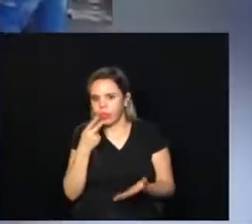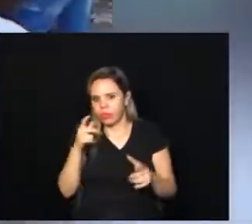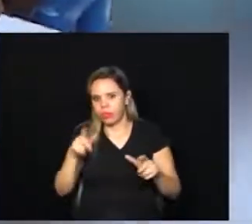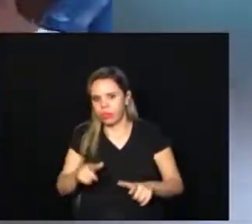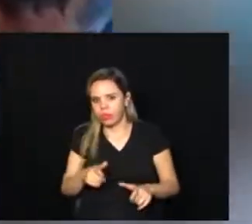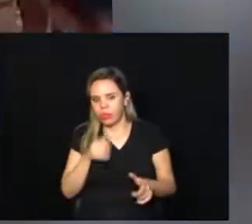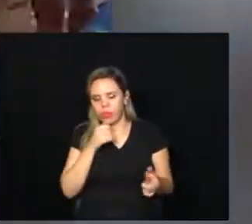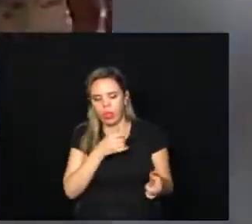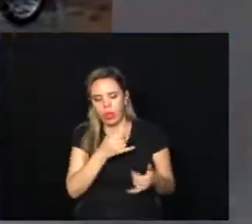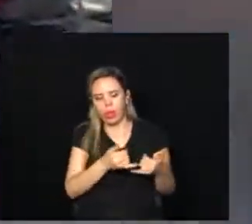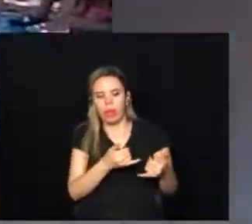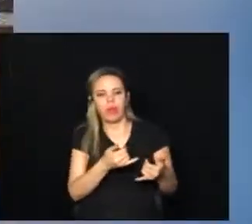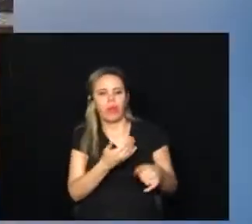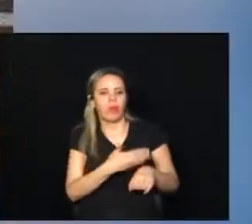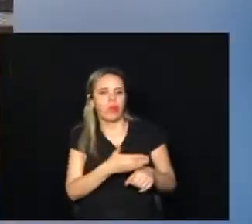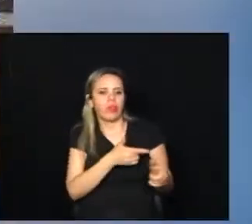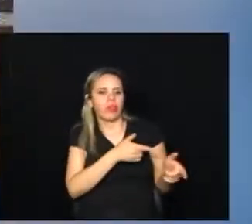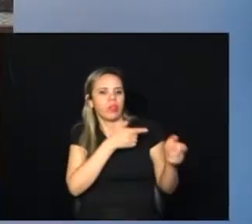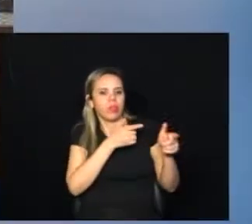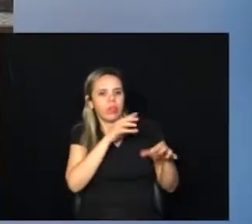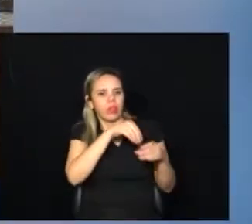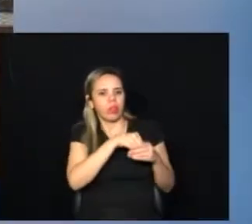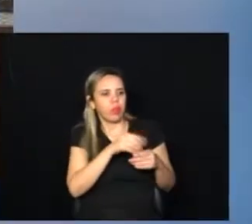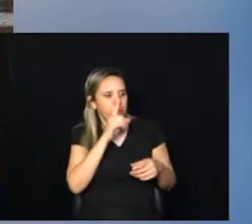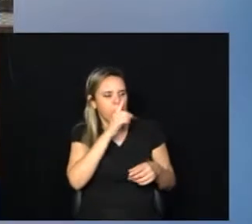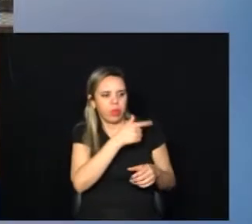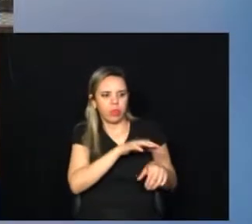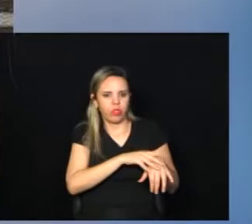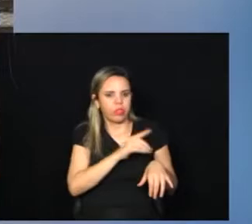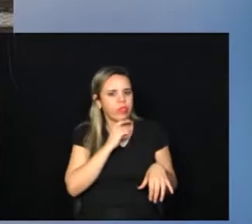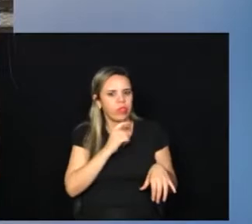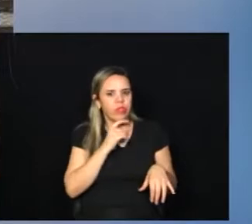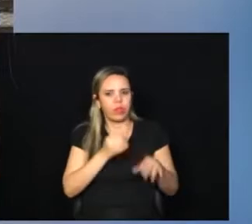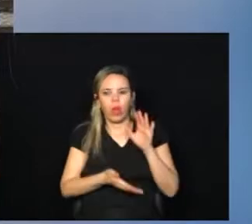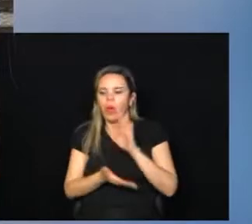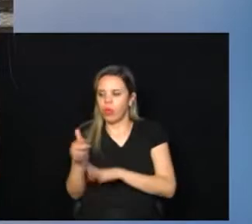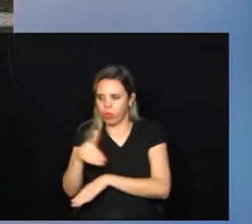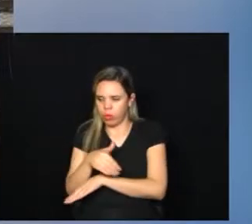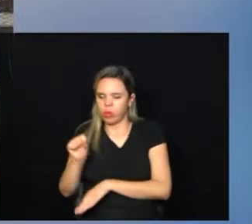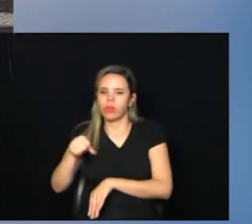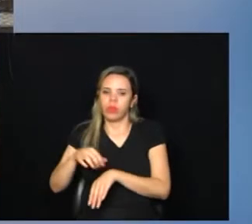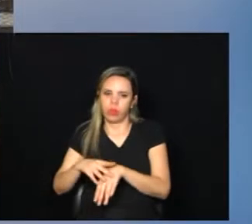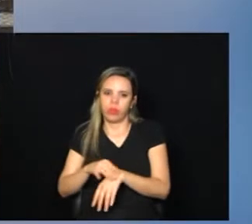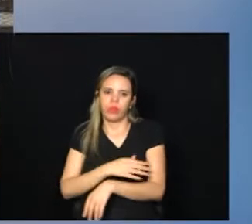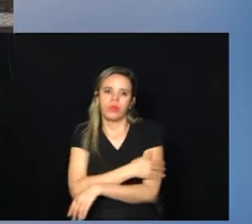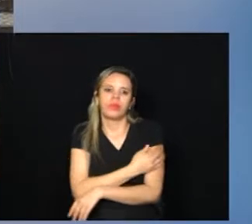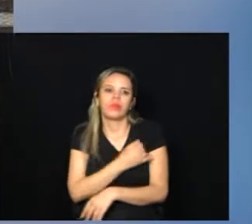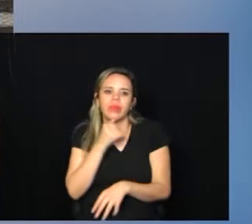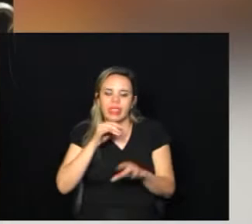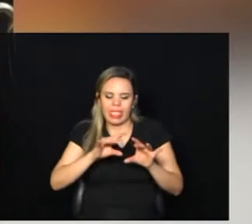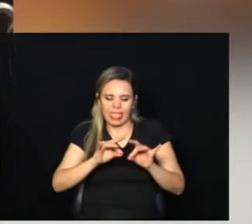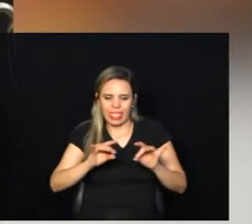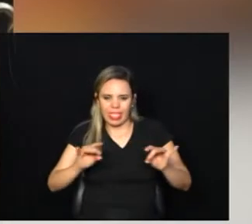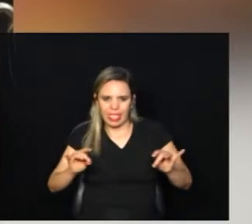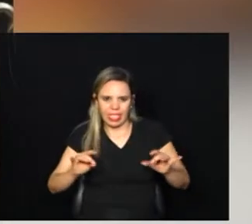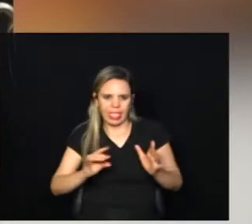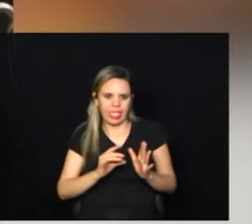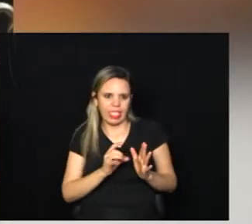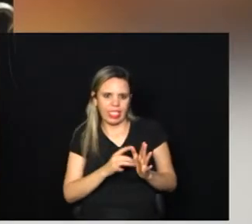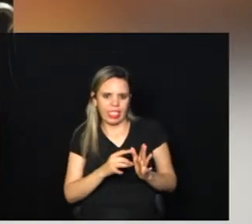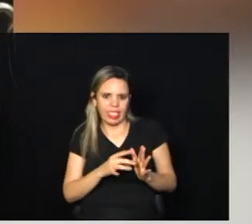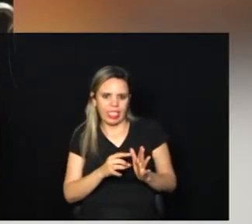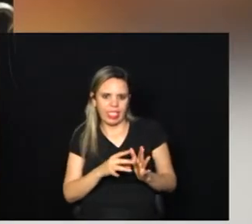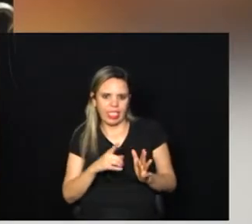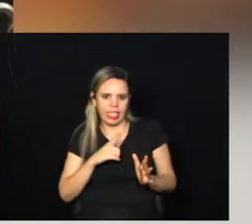tiro, a pessoa pratica lá dentro, não tem perigo de machucar ninguém. Se sair para a rua, vai machucar. O cortante seria a mesma coisa, tanto que eu falei para você,